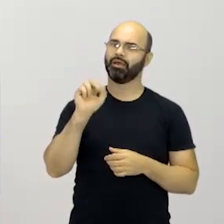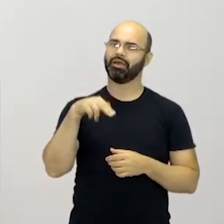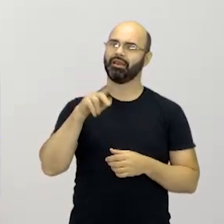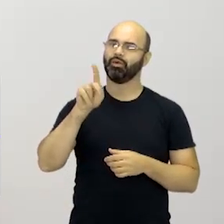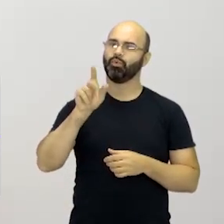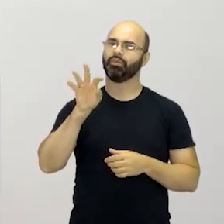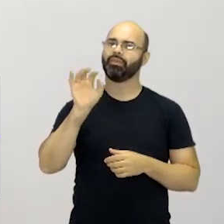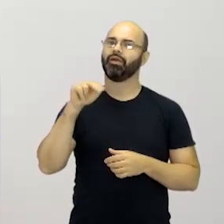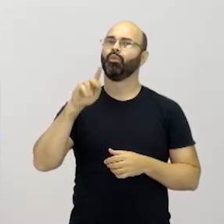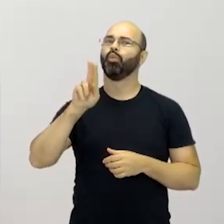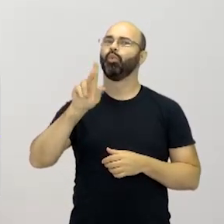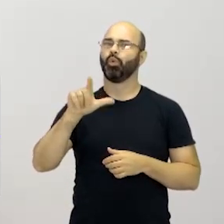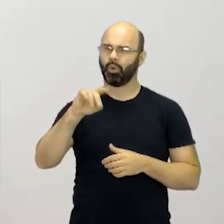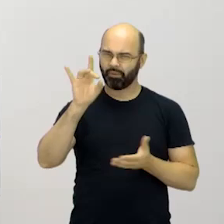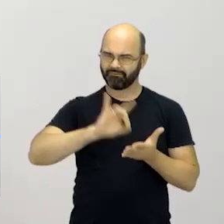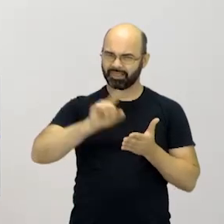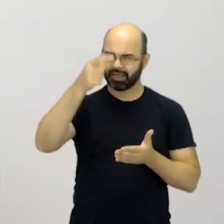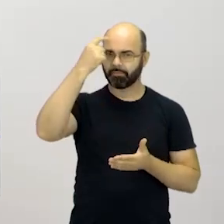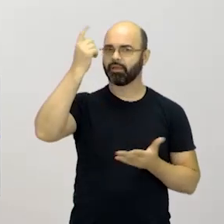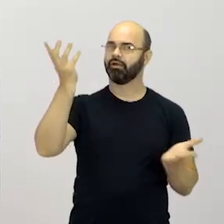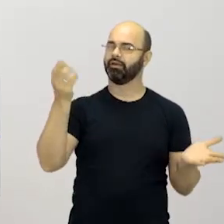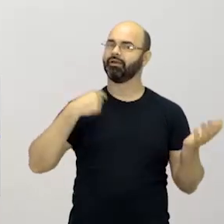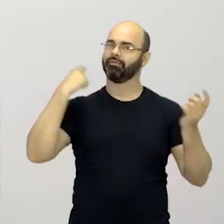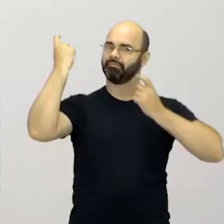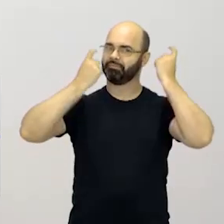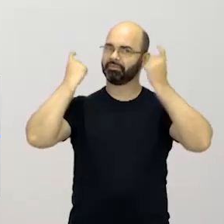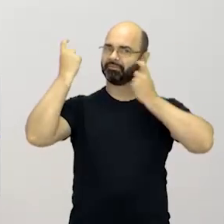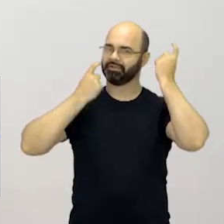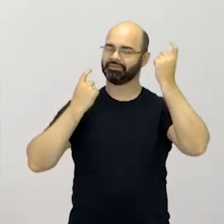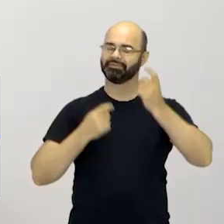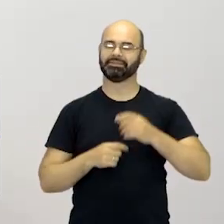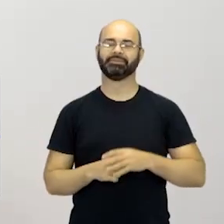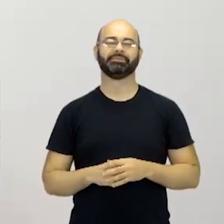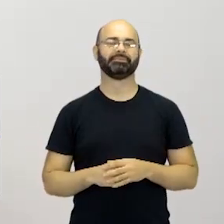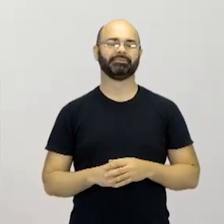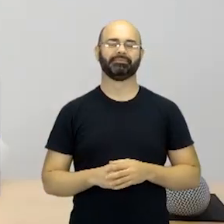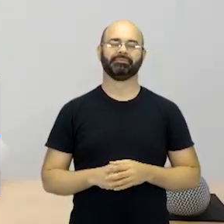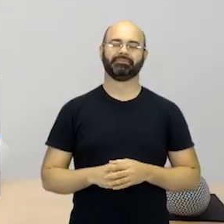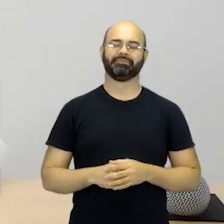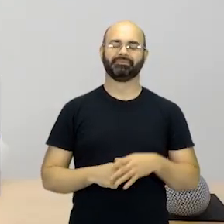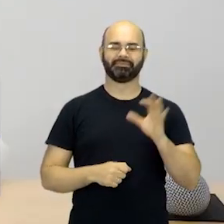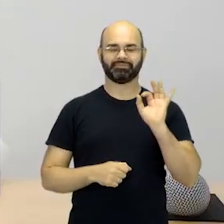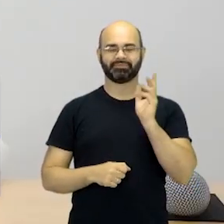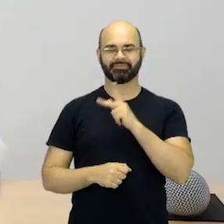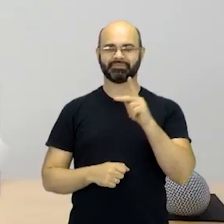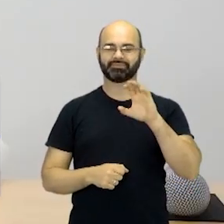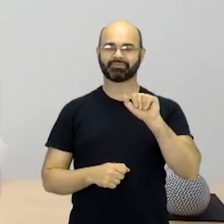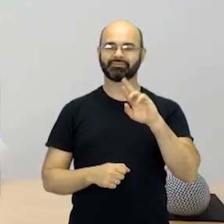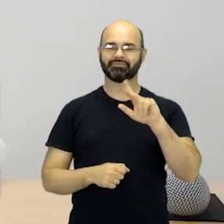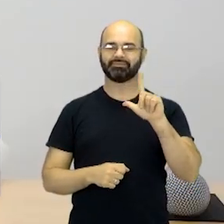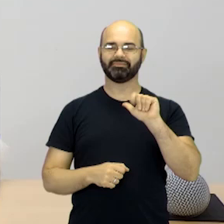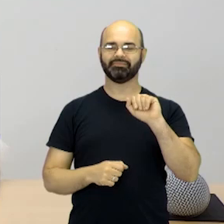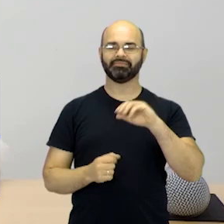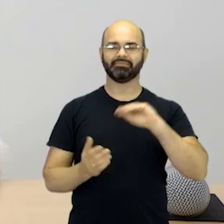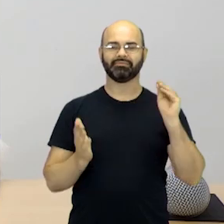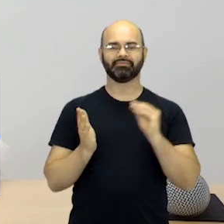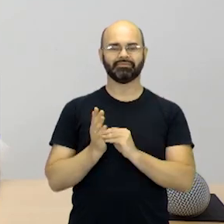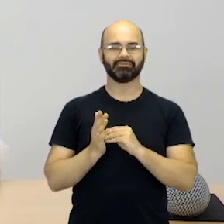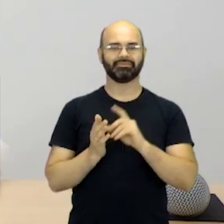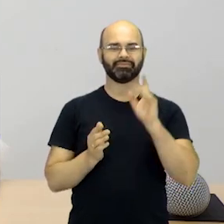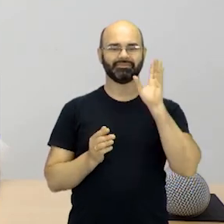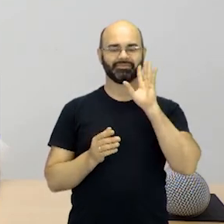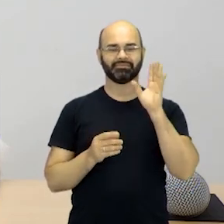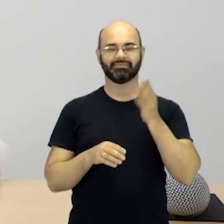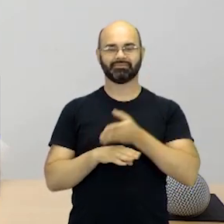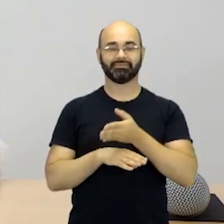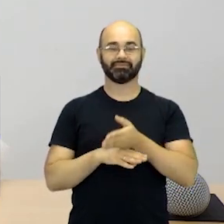né? Porque não tem. Vamos pra nossa? Pra outra pergunta? Mas a professora Carla tá acrescentando aqui com a gente, a Carla Regina tá sempre com a gente, ela